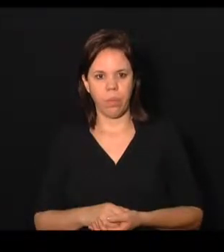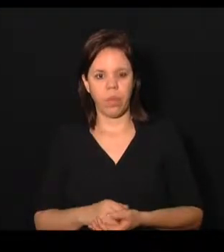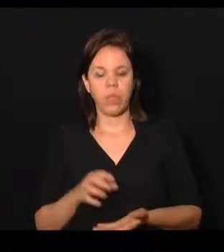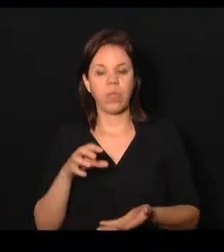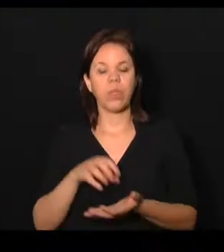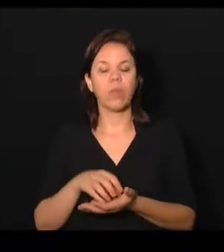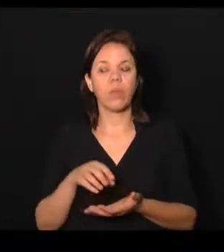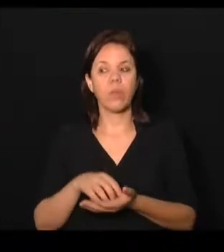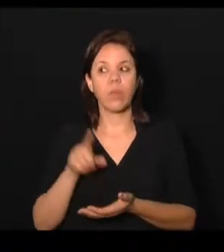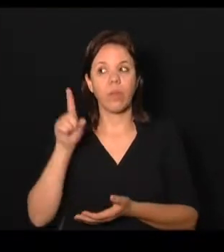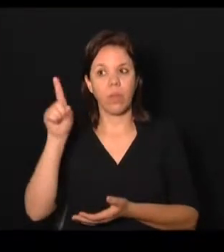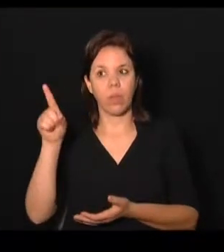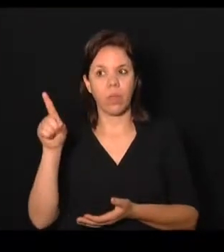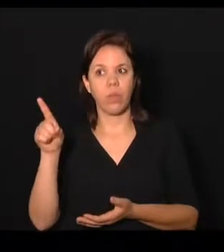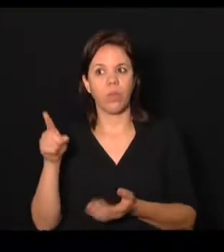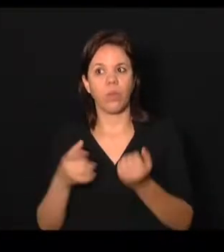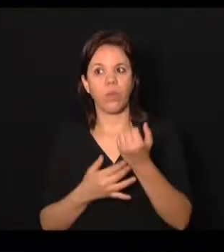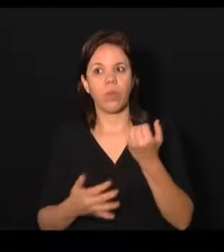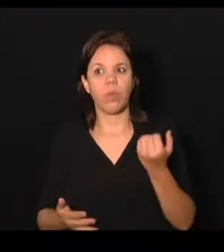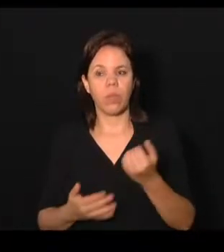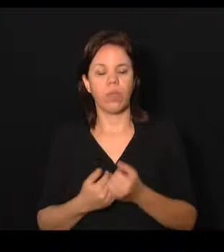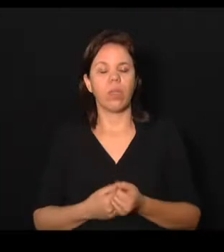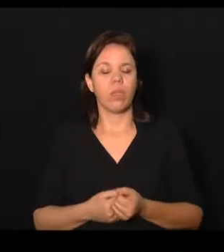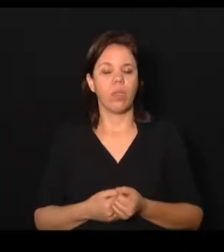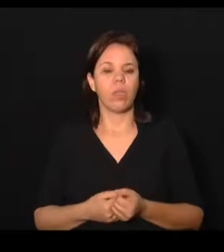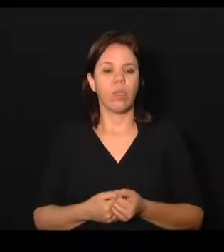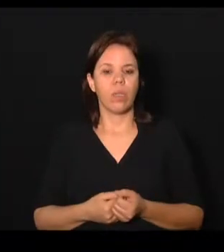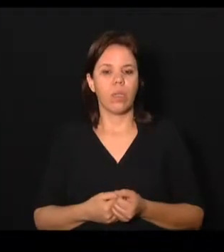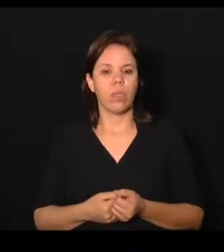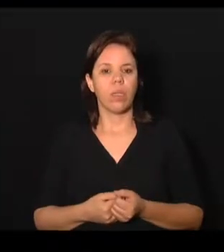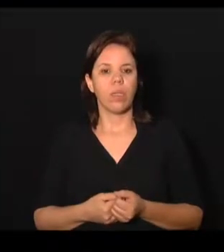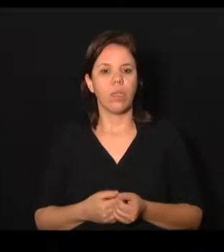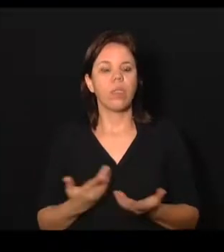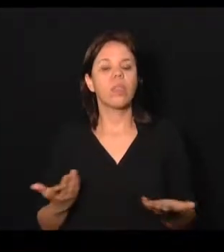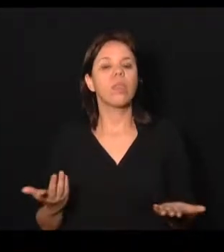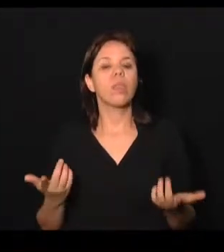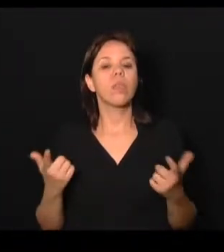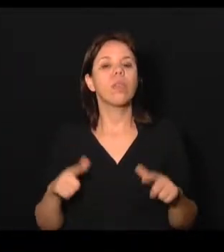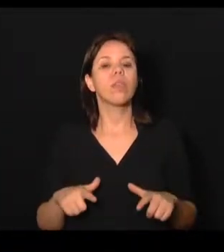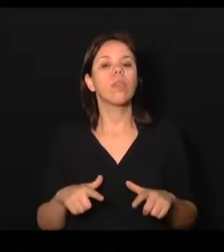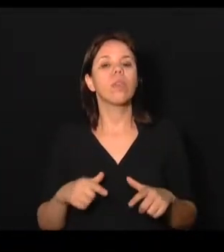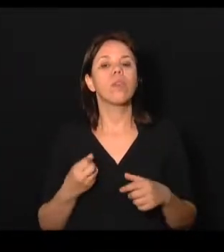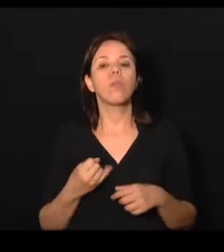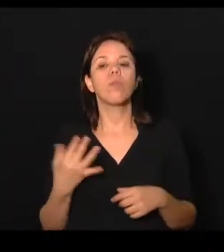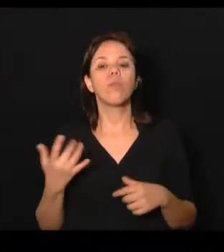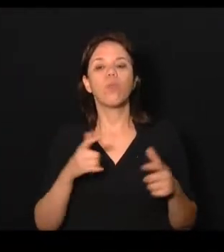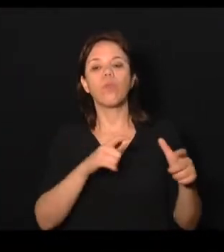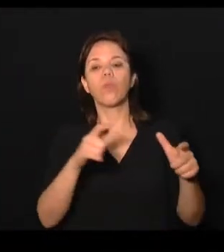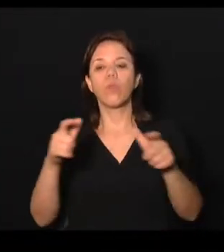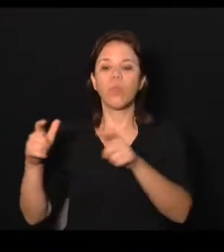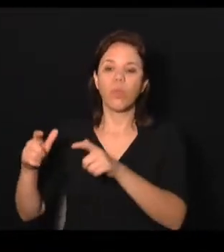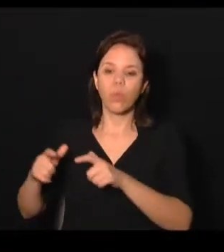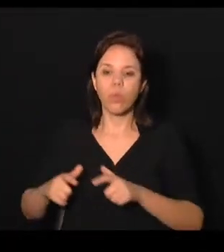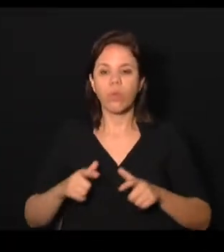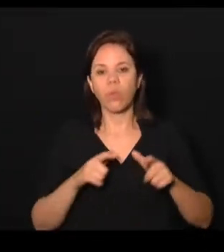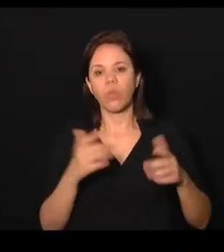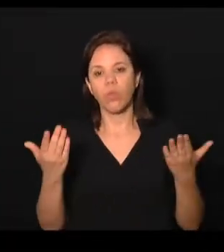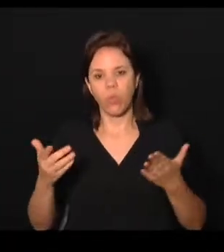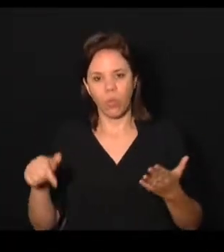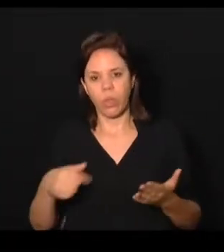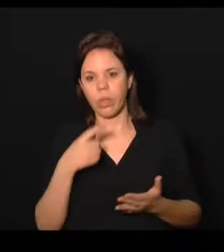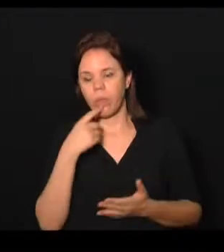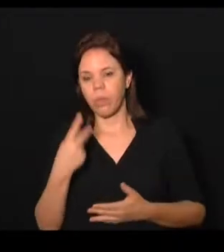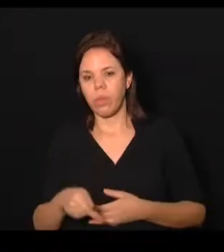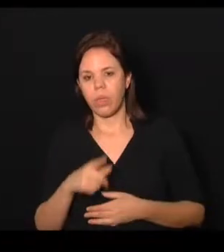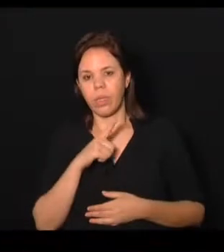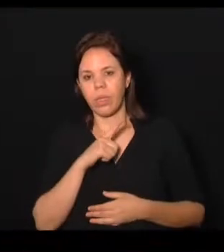de Hematologia e Hemoterapia, né, para doar sangue, quais outros locais? Hoje, aqui em Campinas,